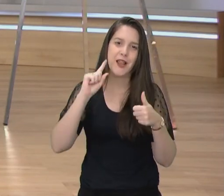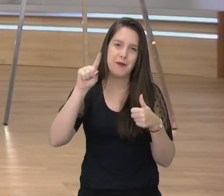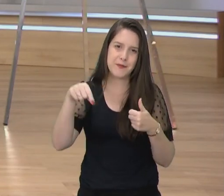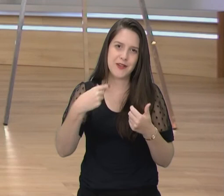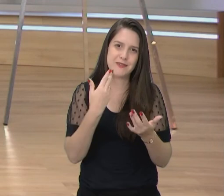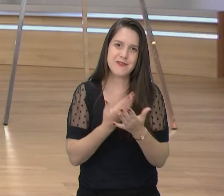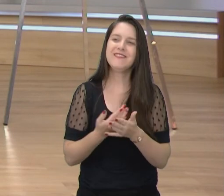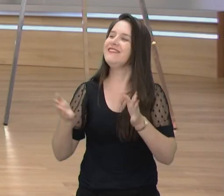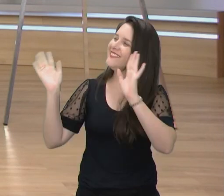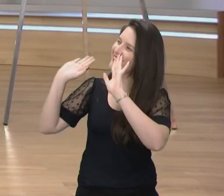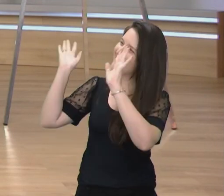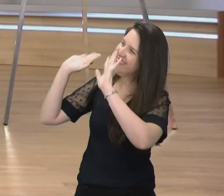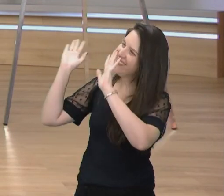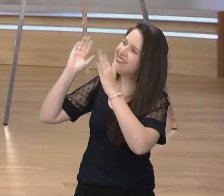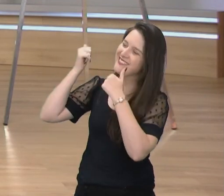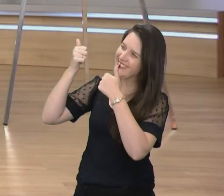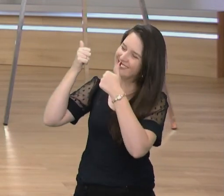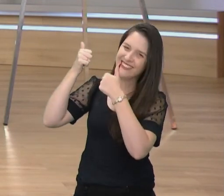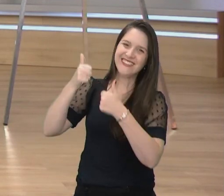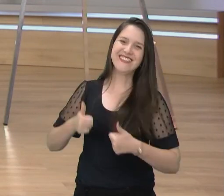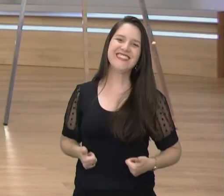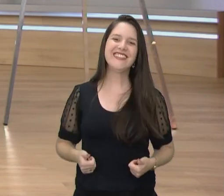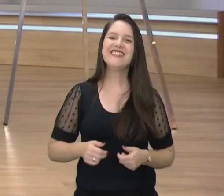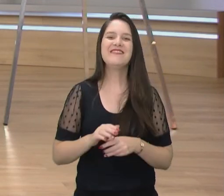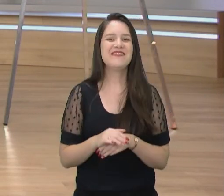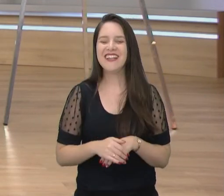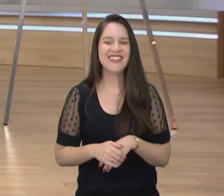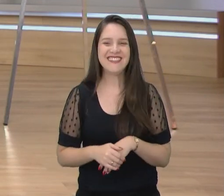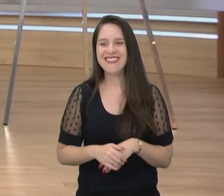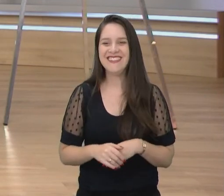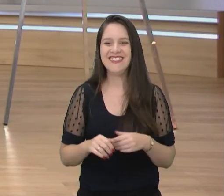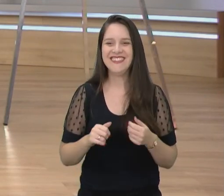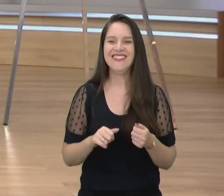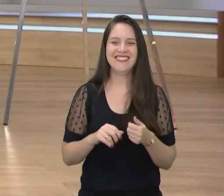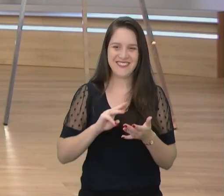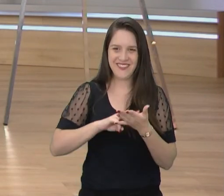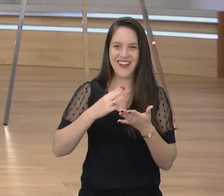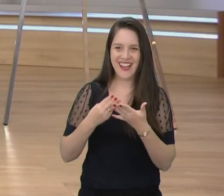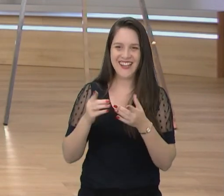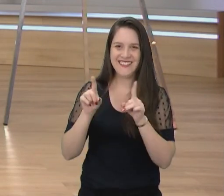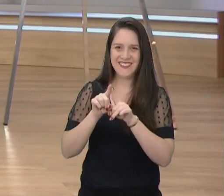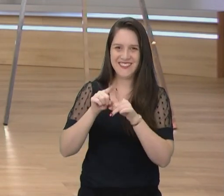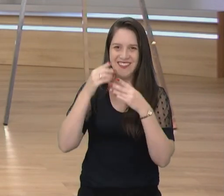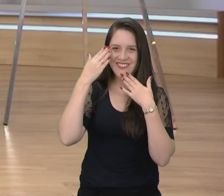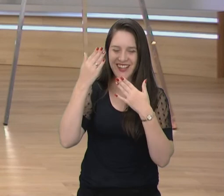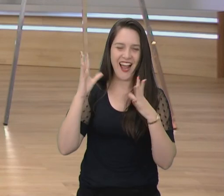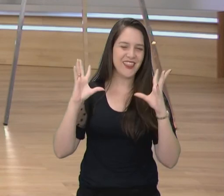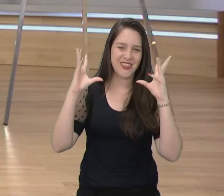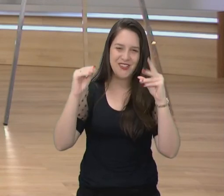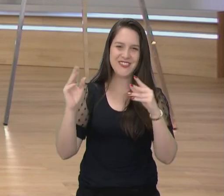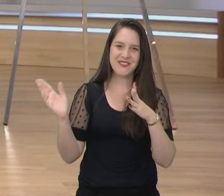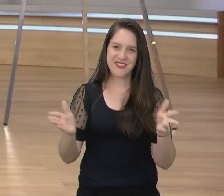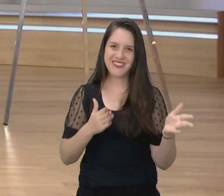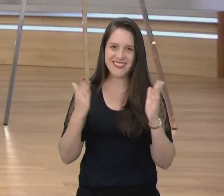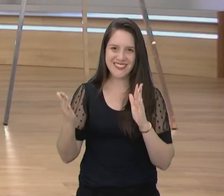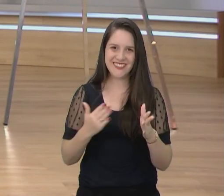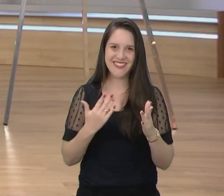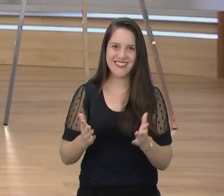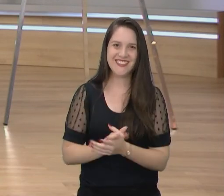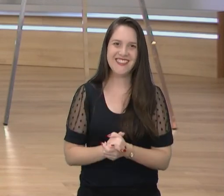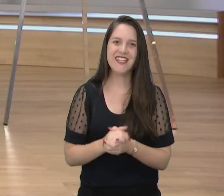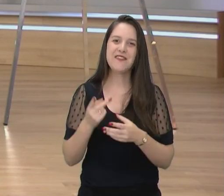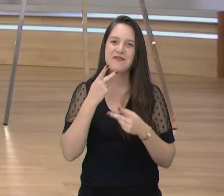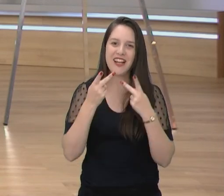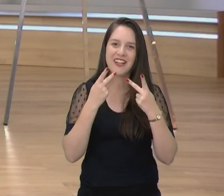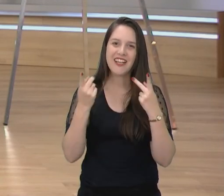aula. Cauene também, obrigado Cauene por me ajudar aqui, viu? Moésio também, a toda a produção, a Nayana, o Juliano estava aqui com a